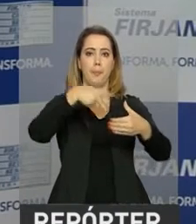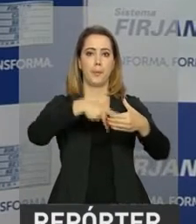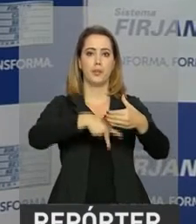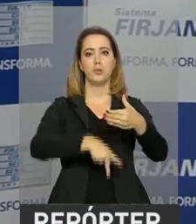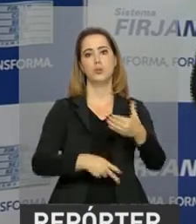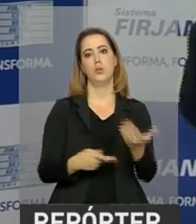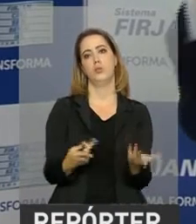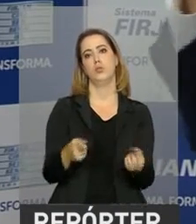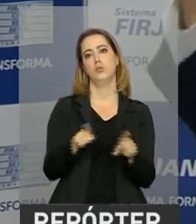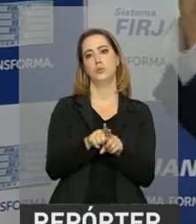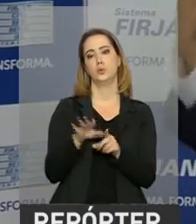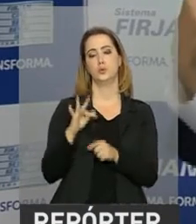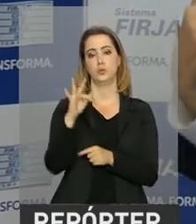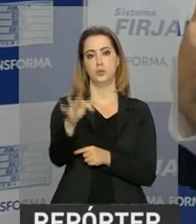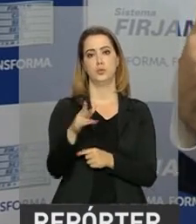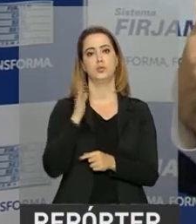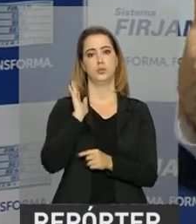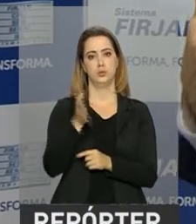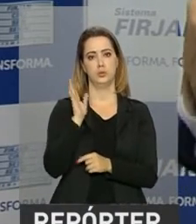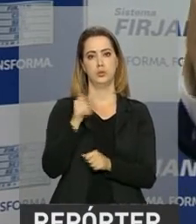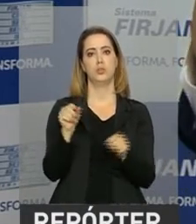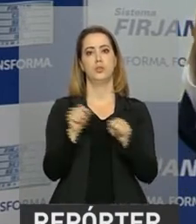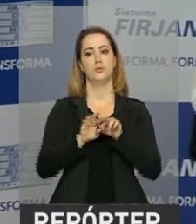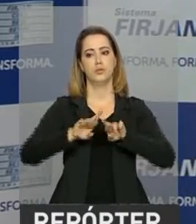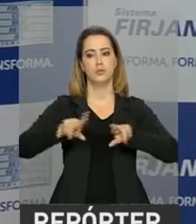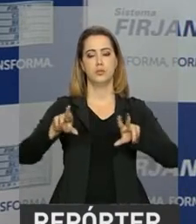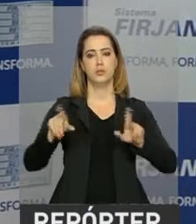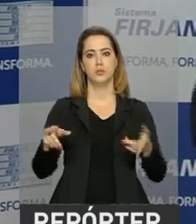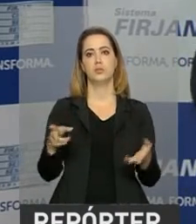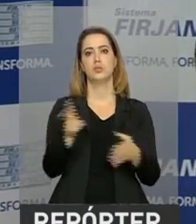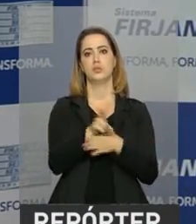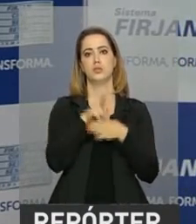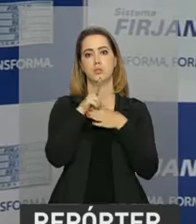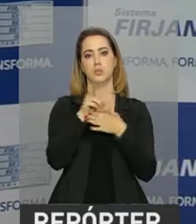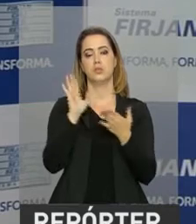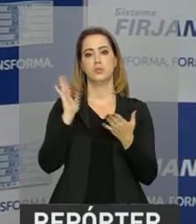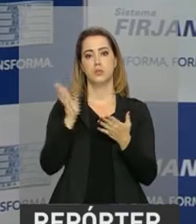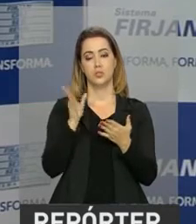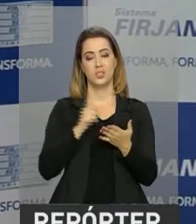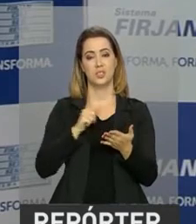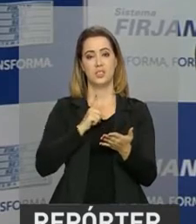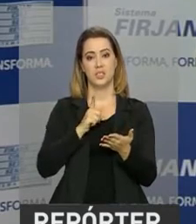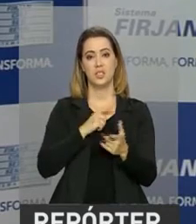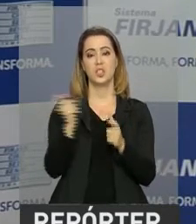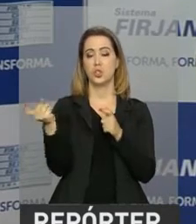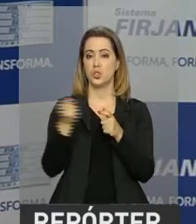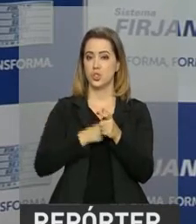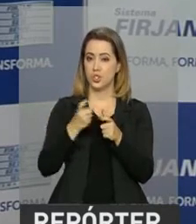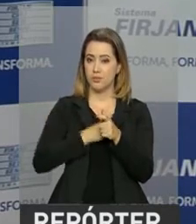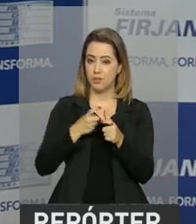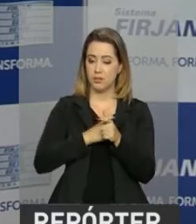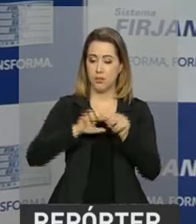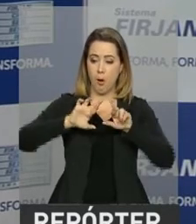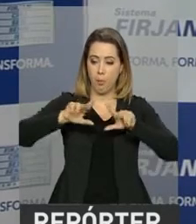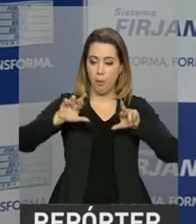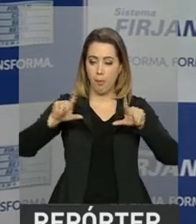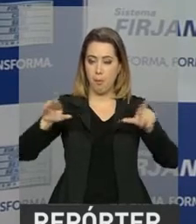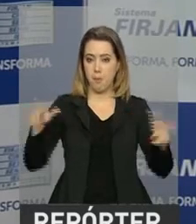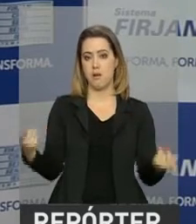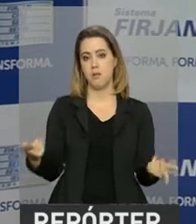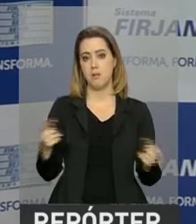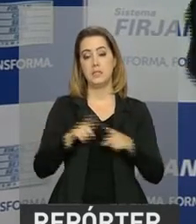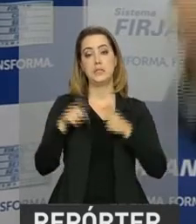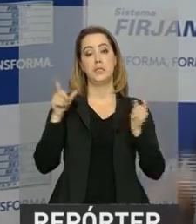à frente, né? Porque o estado já fez algumas operações como essa no passado, já comprometeu para os próximos anos, mas existem,